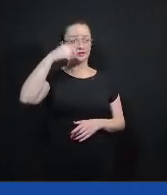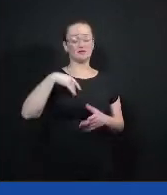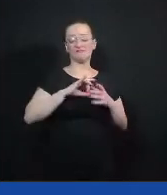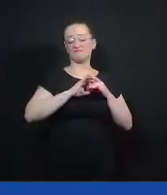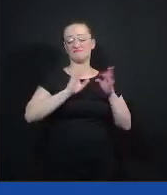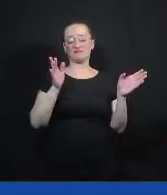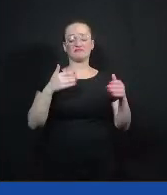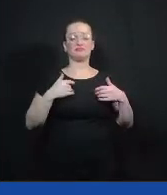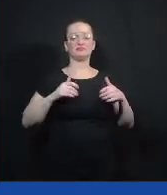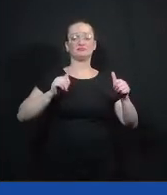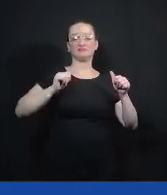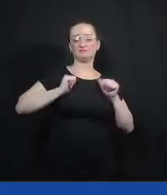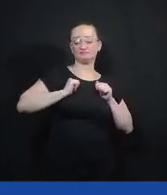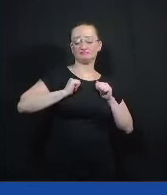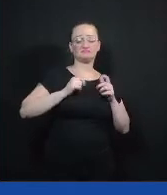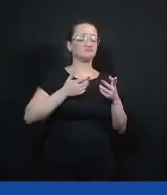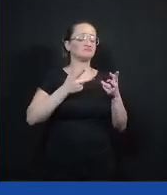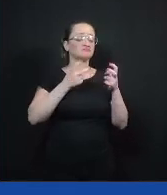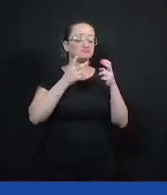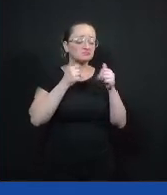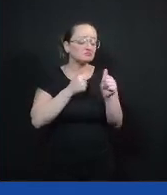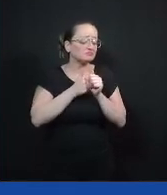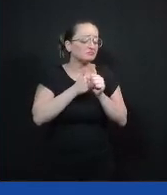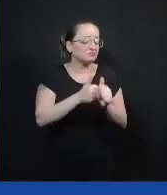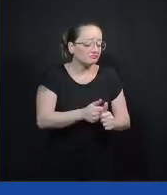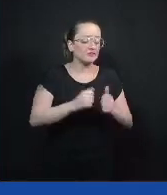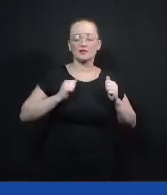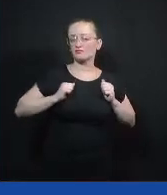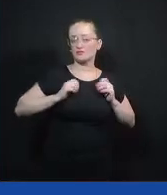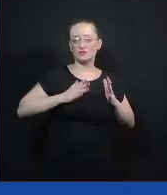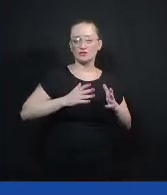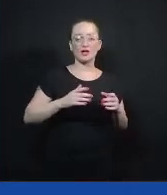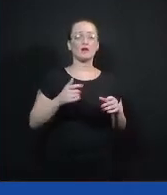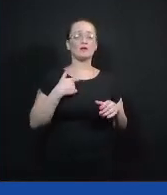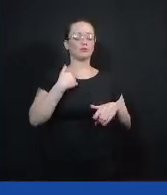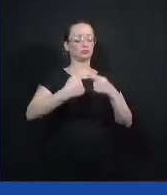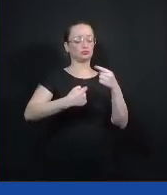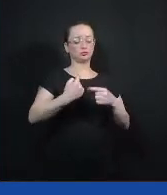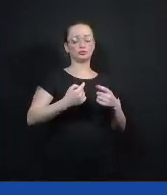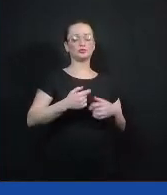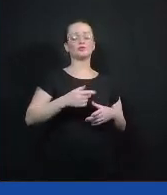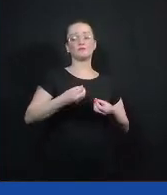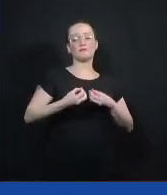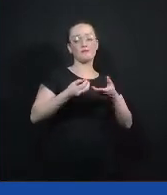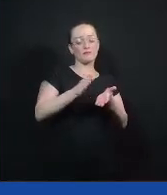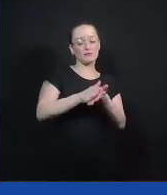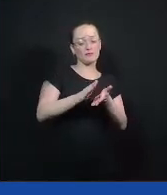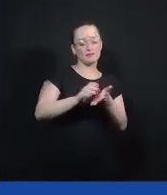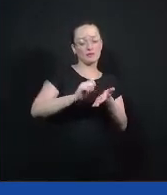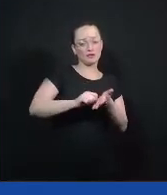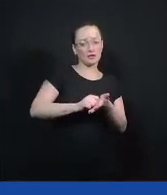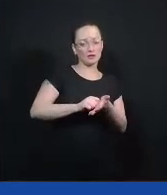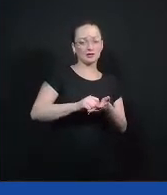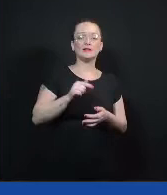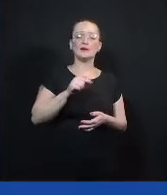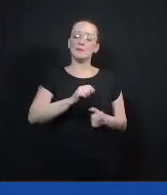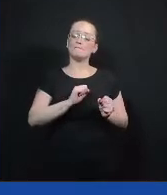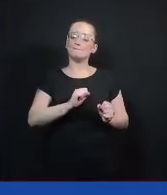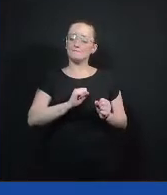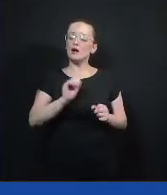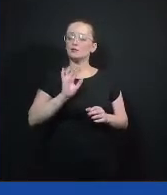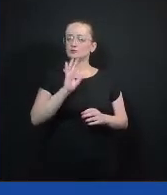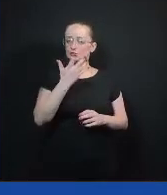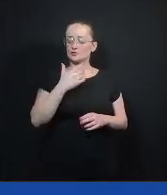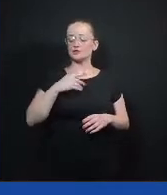não observa os procedimentos, que não demonstra uma atitude de abertura, de diálogo, de prestação de contas, ele pode deixar o município